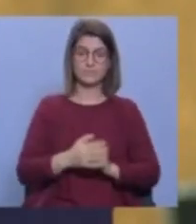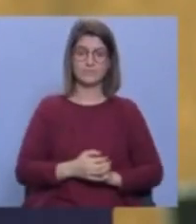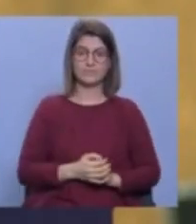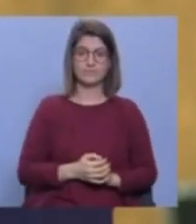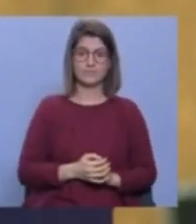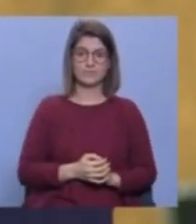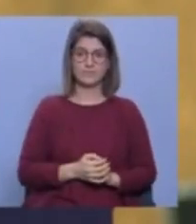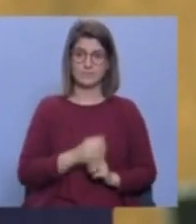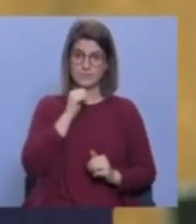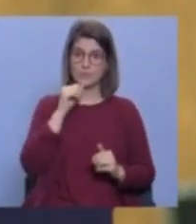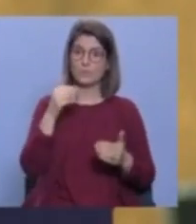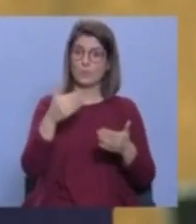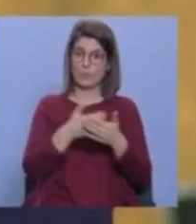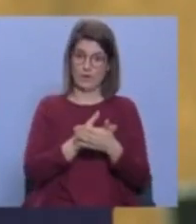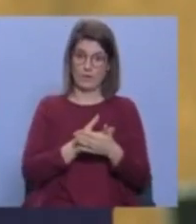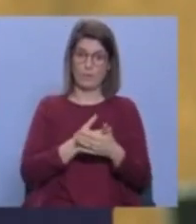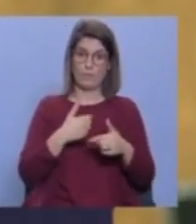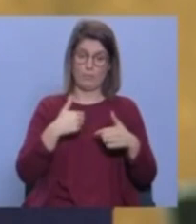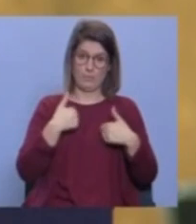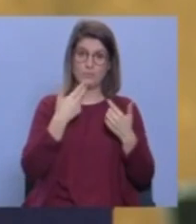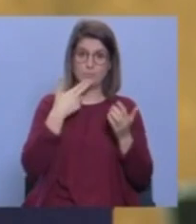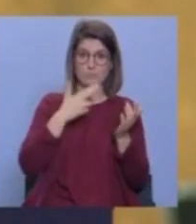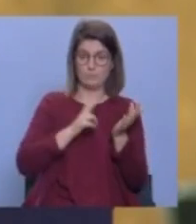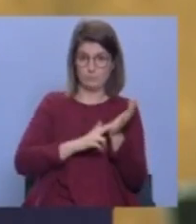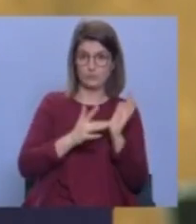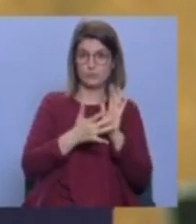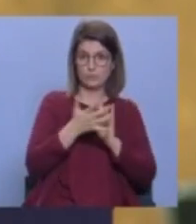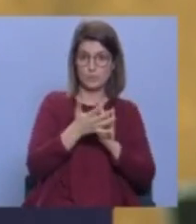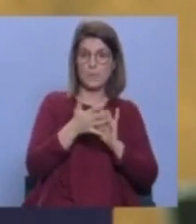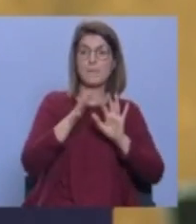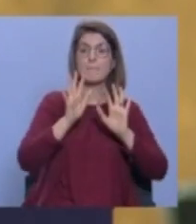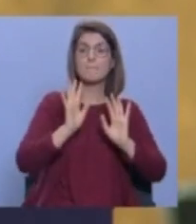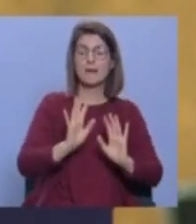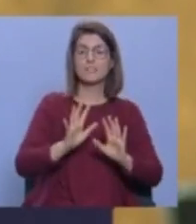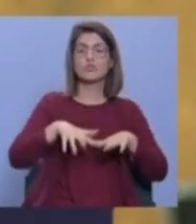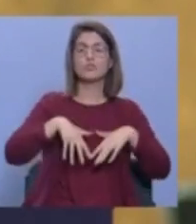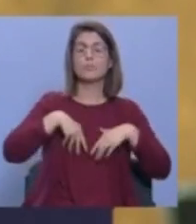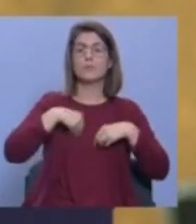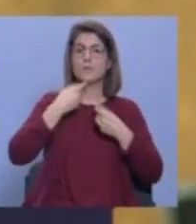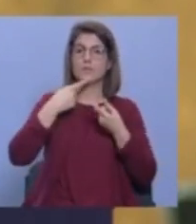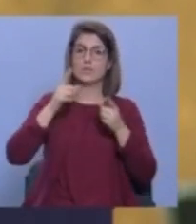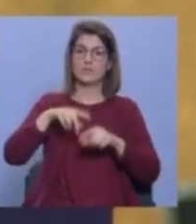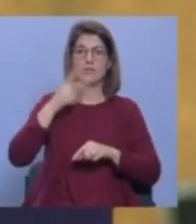Morreu segundo a carne, mas voltou à vida pelo Espírito.